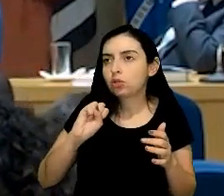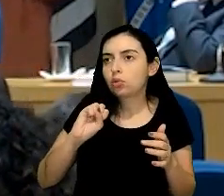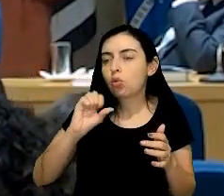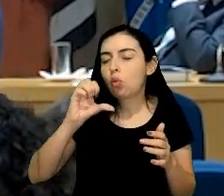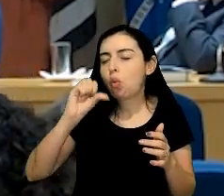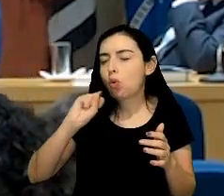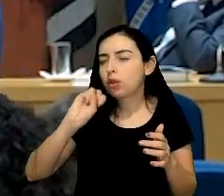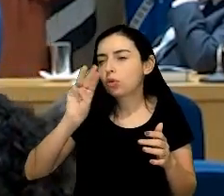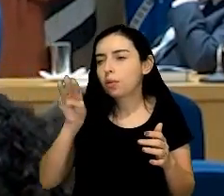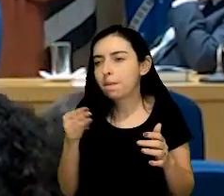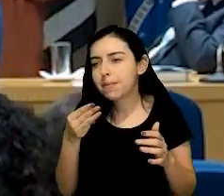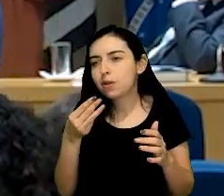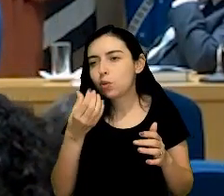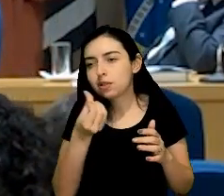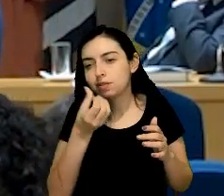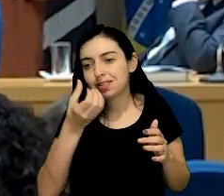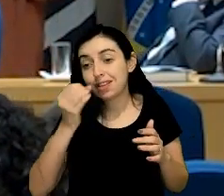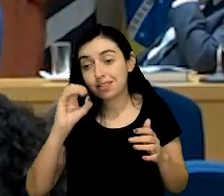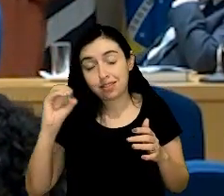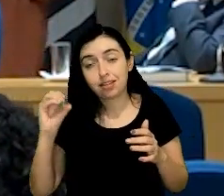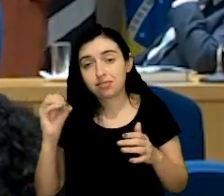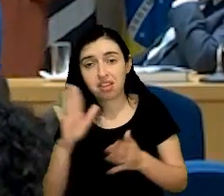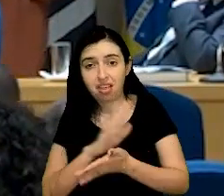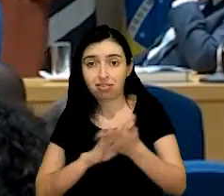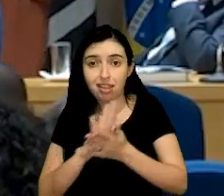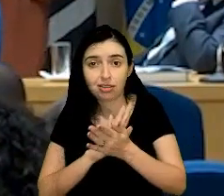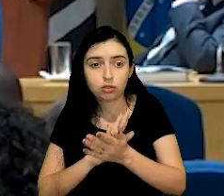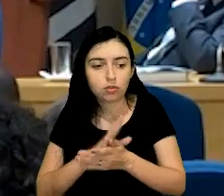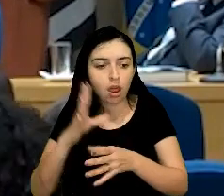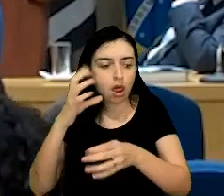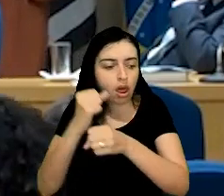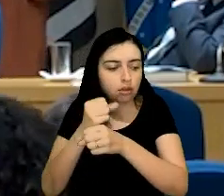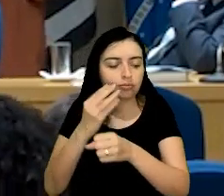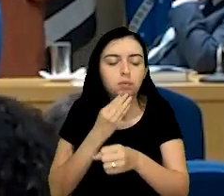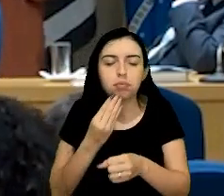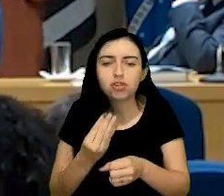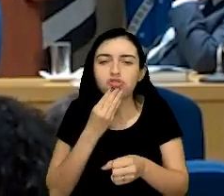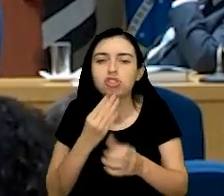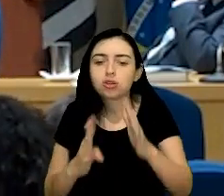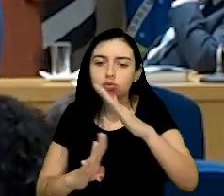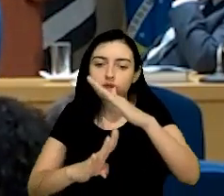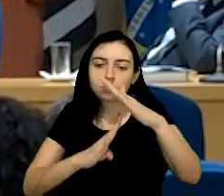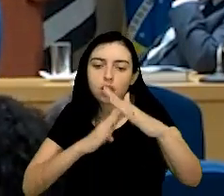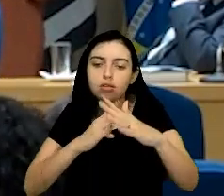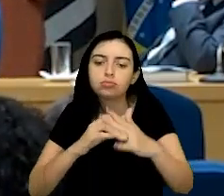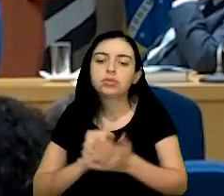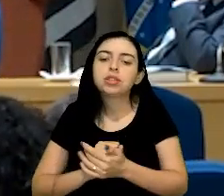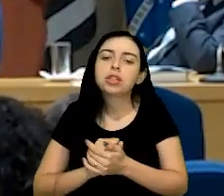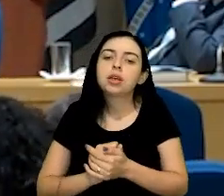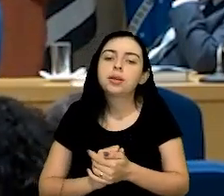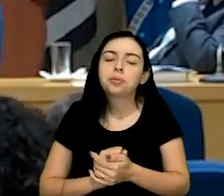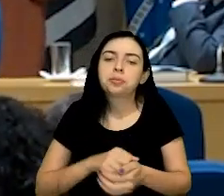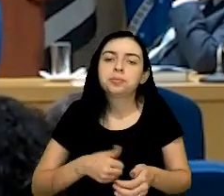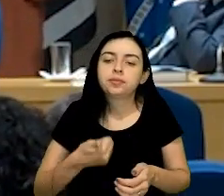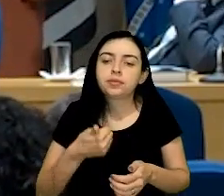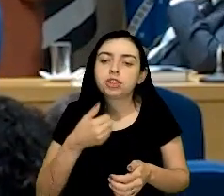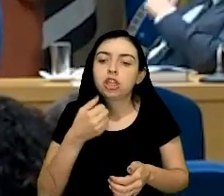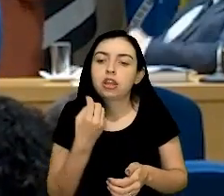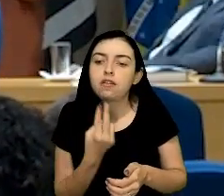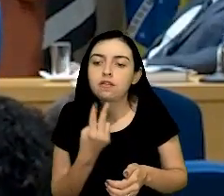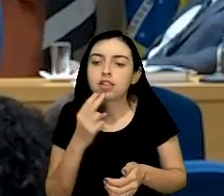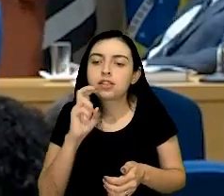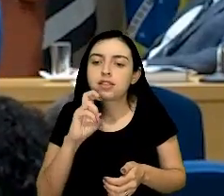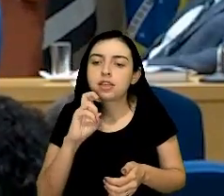né? Nós temos um acúmulo de solicitações de refúgio de 127 mil pedidos. O CONARE leva até